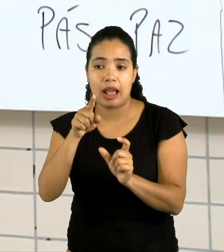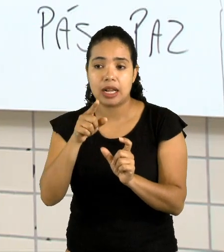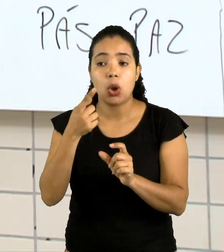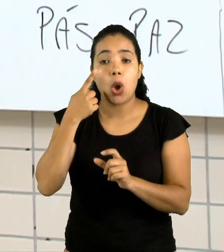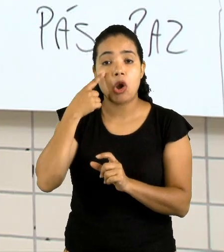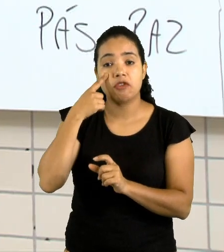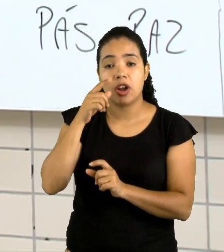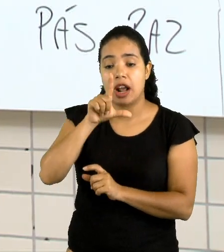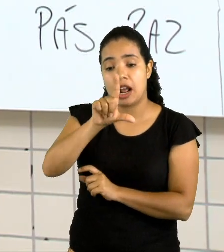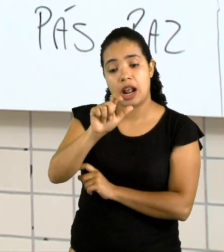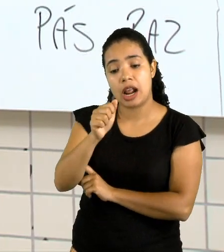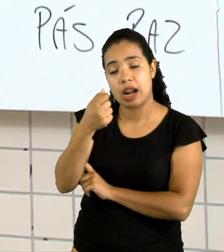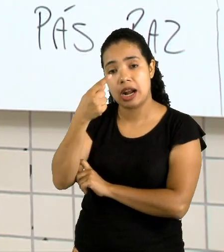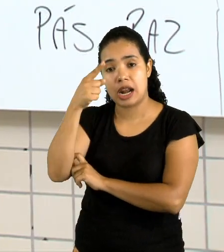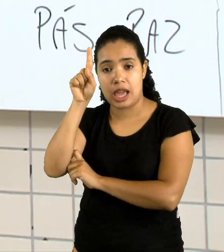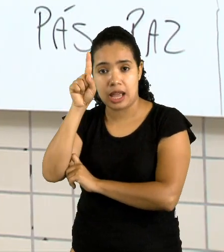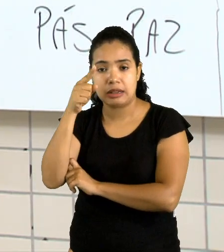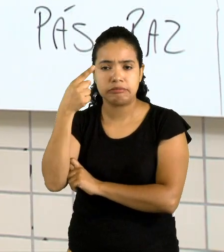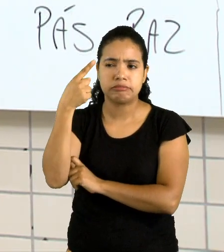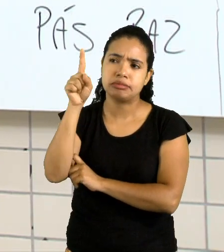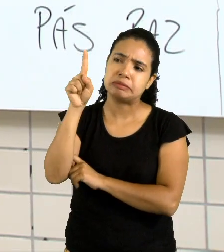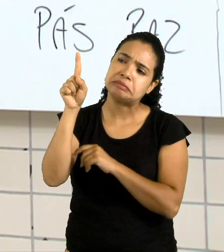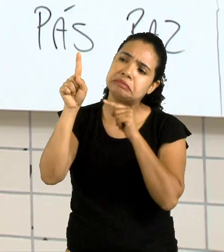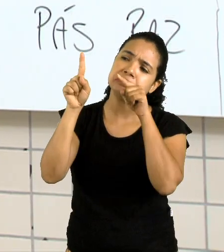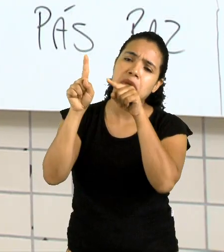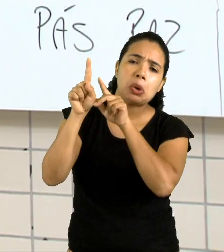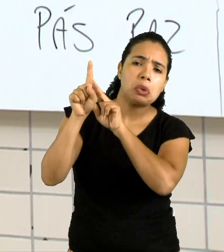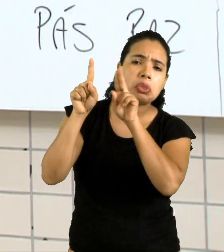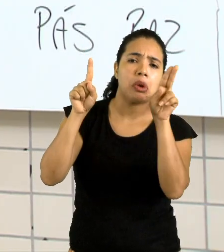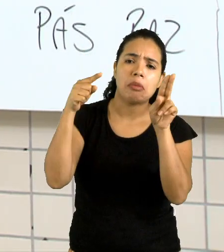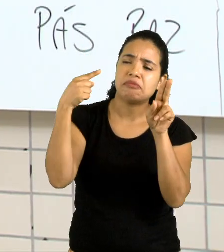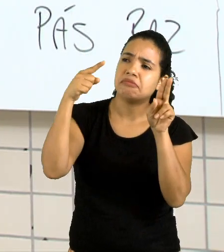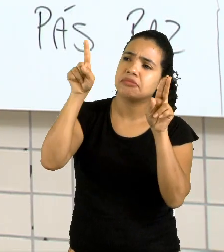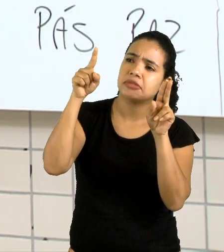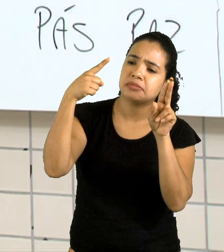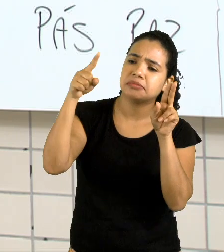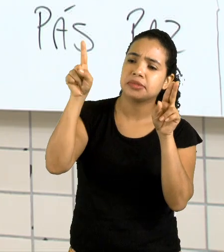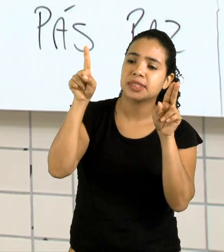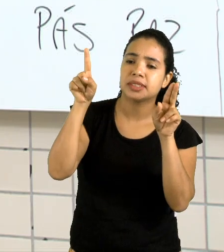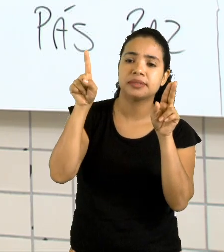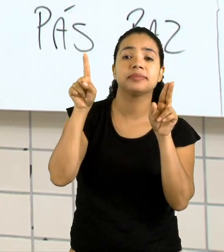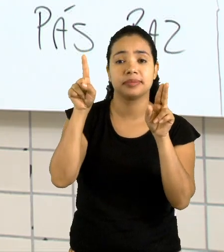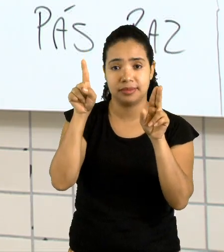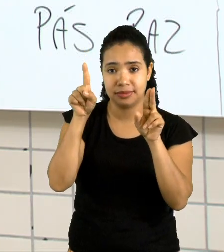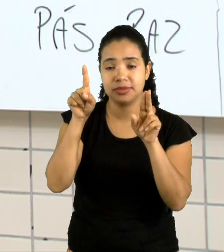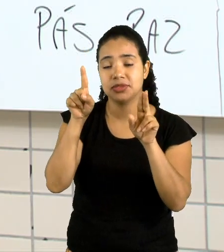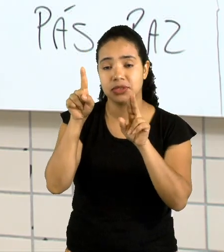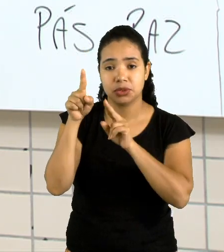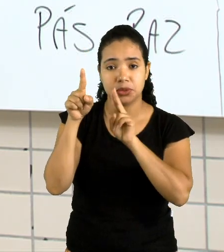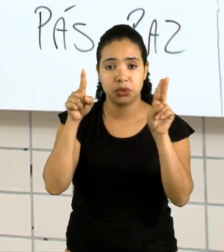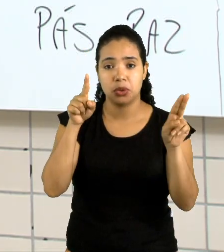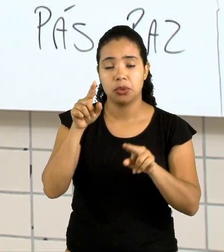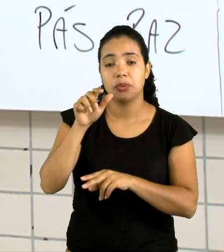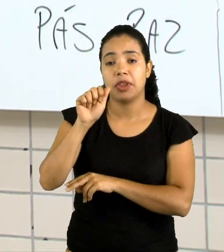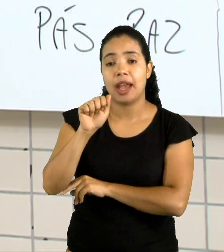desse acento aqui? Você se lembra? Como que é? Esse é o acento